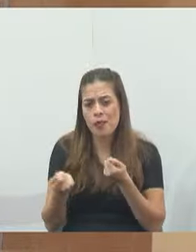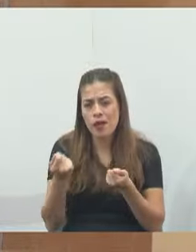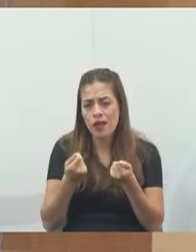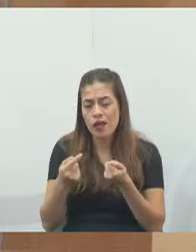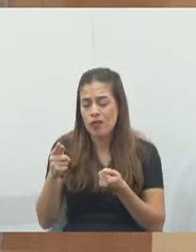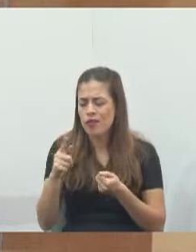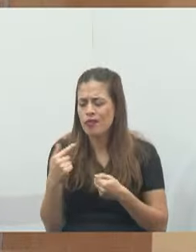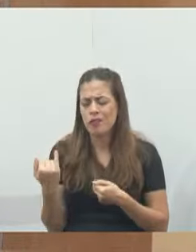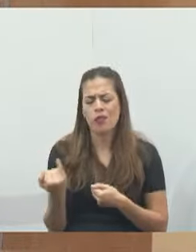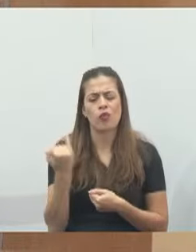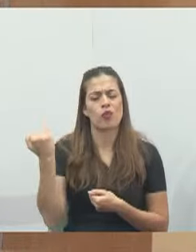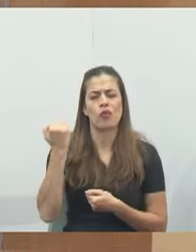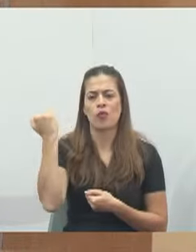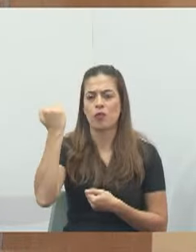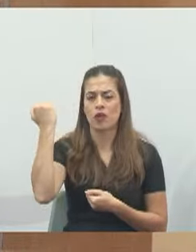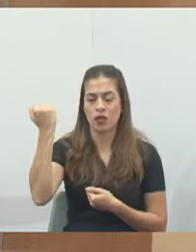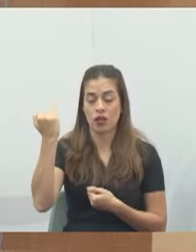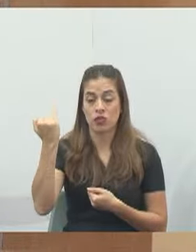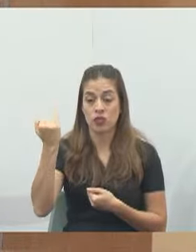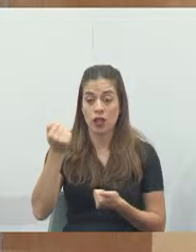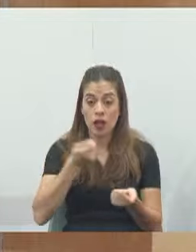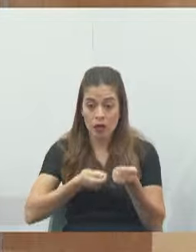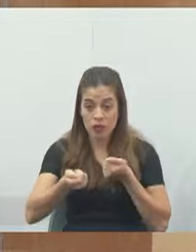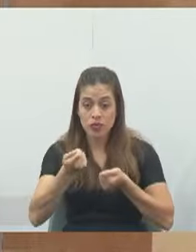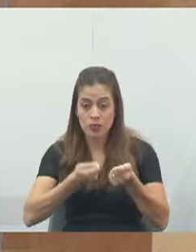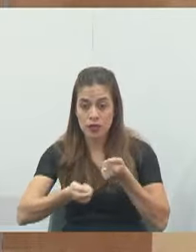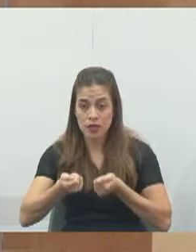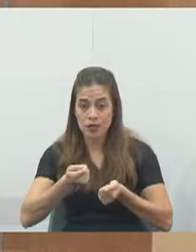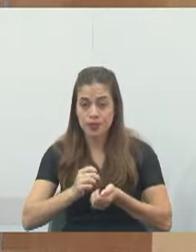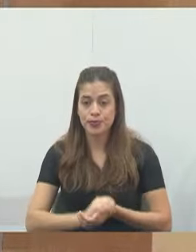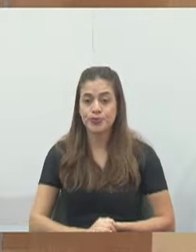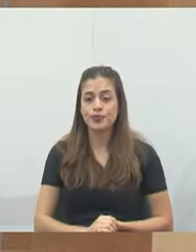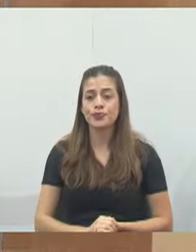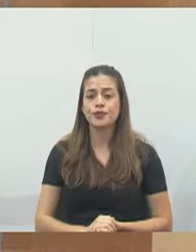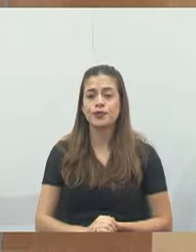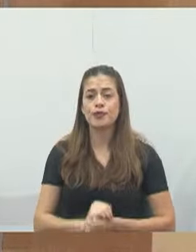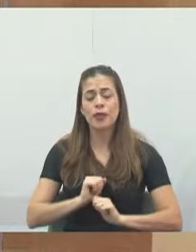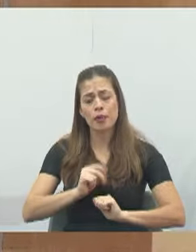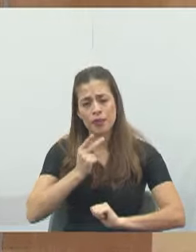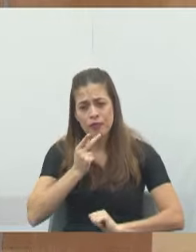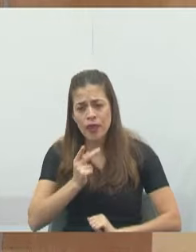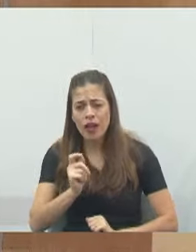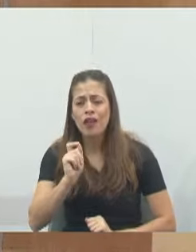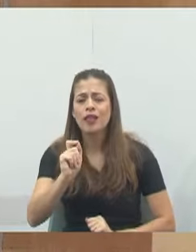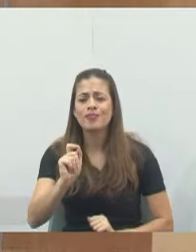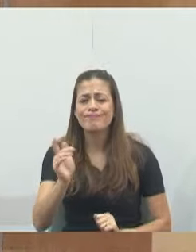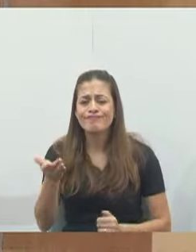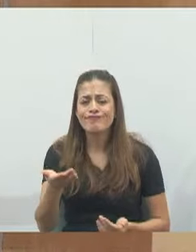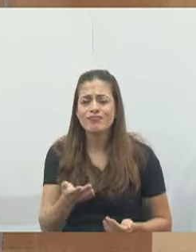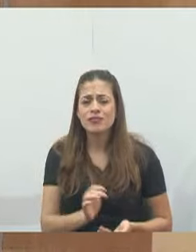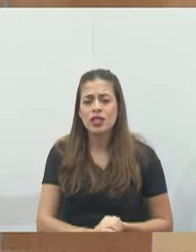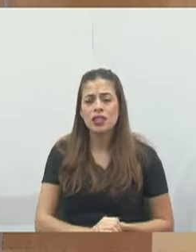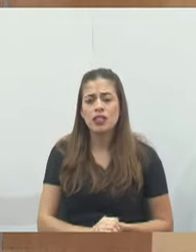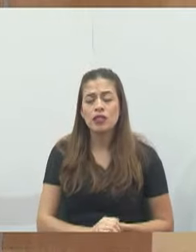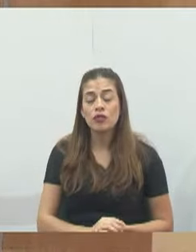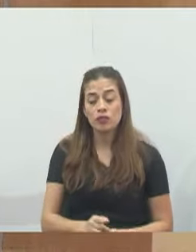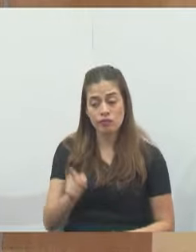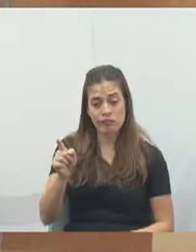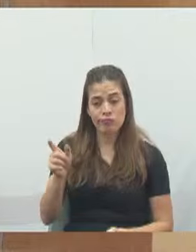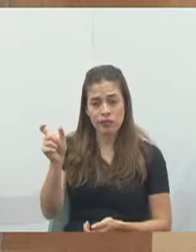que você foi fundamental, tá? Para a administração. E eu posso dizer para você o seguinte, né? O fato de